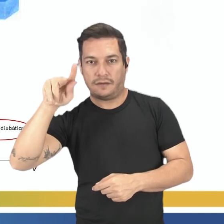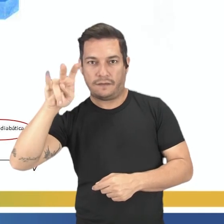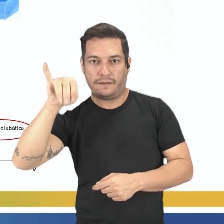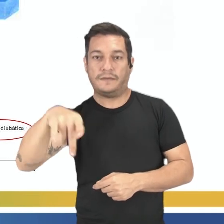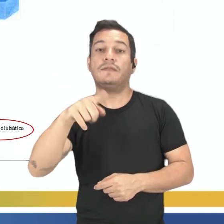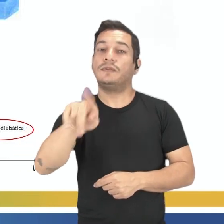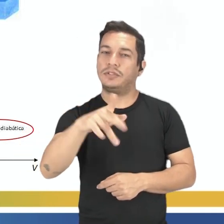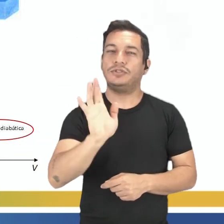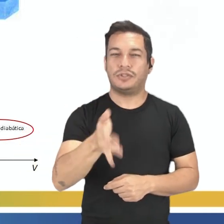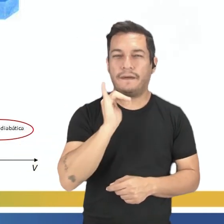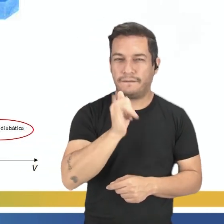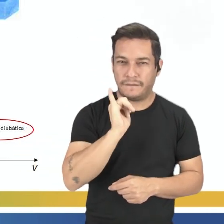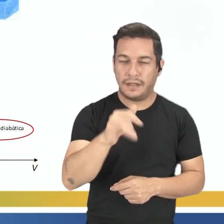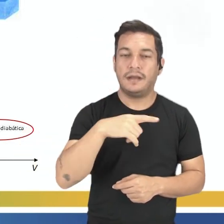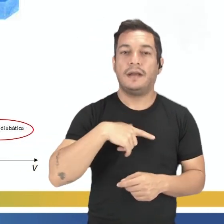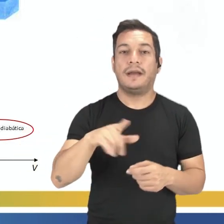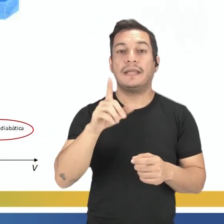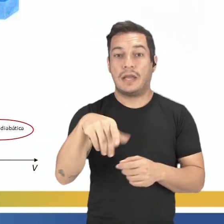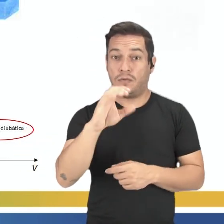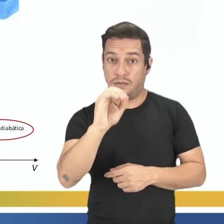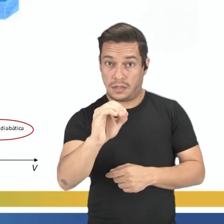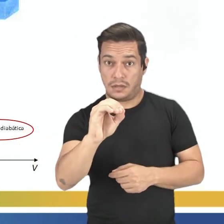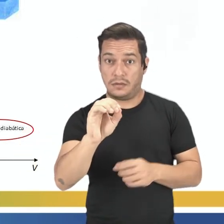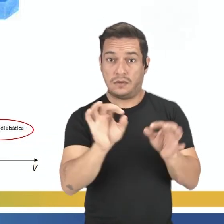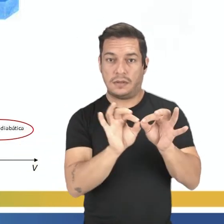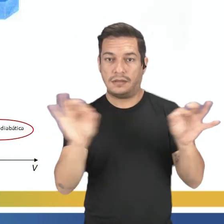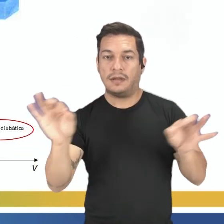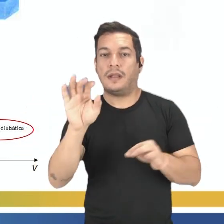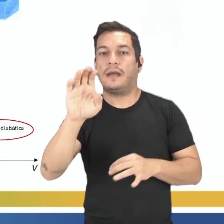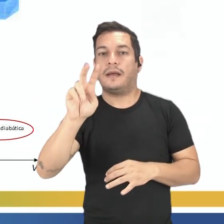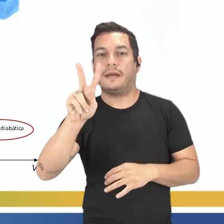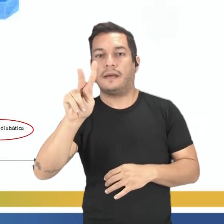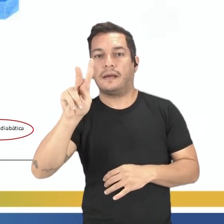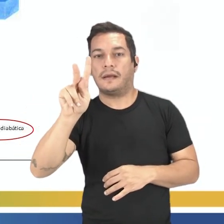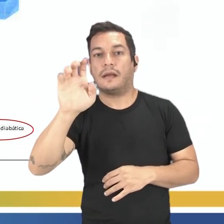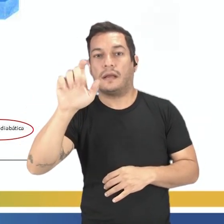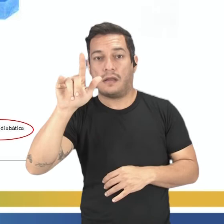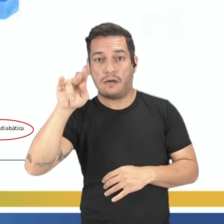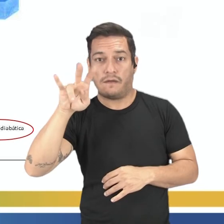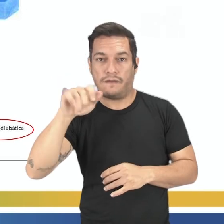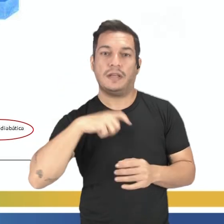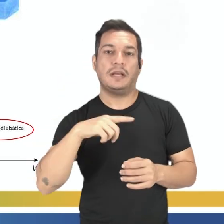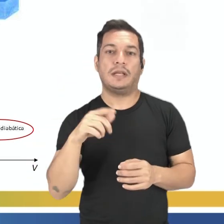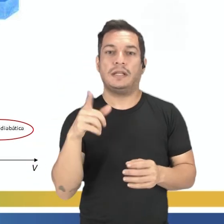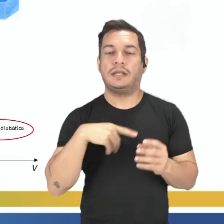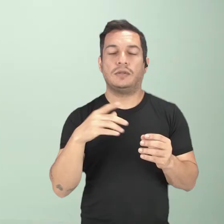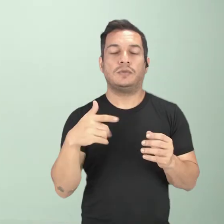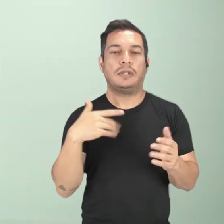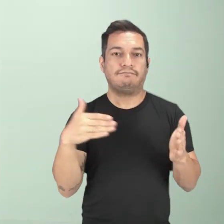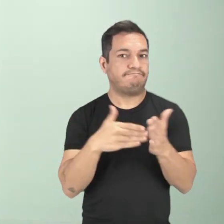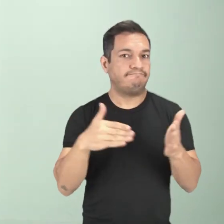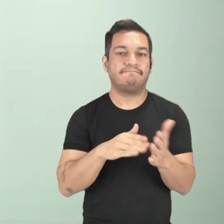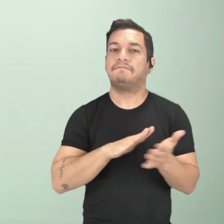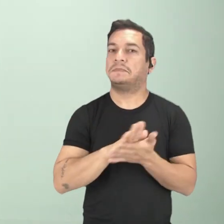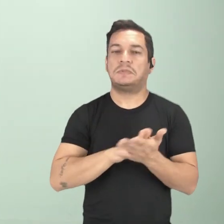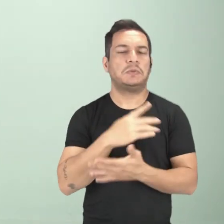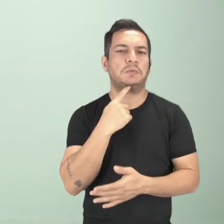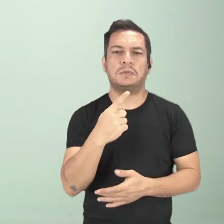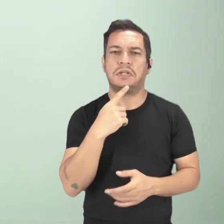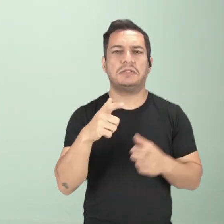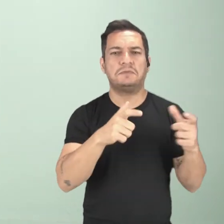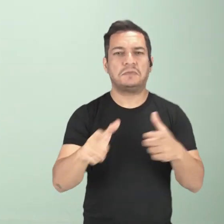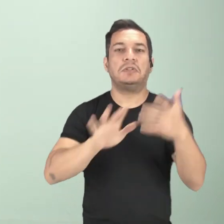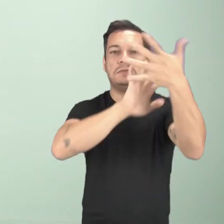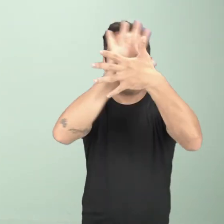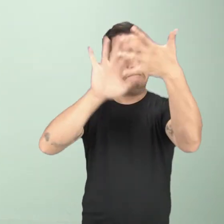falar que na escala Kelvin, o zero na escala Kelvin, ele é inatingível. Não existe nenhum lugar no universo,